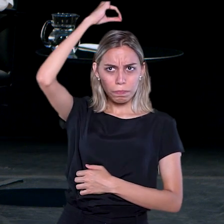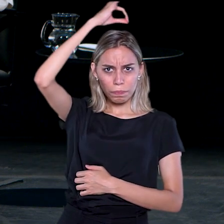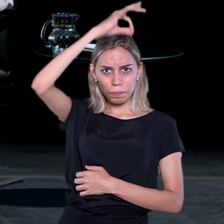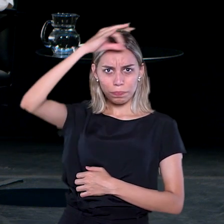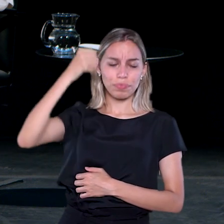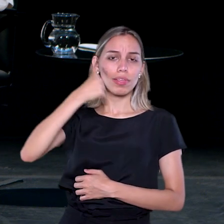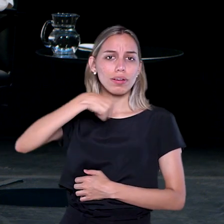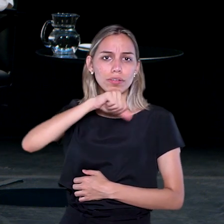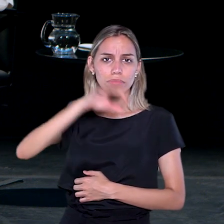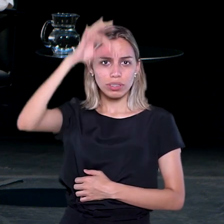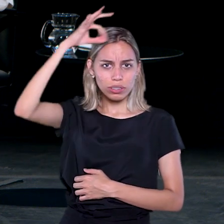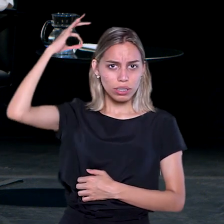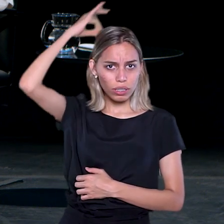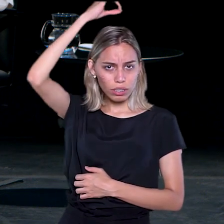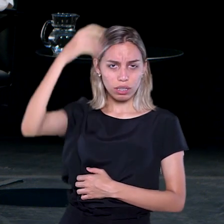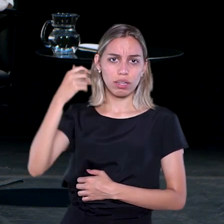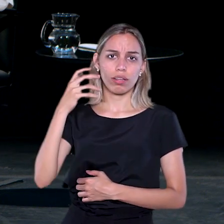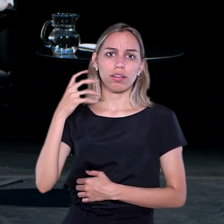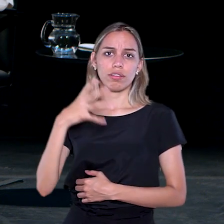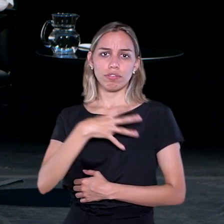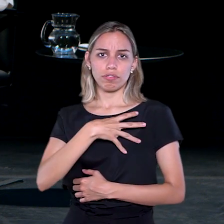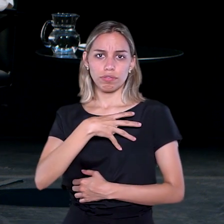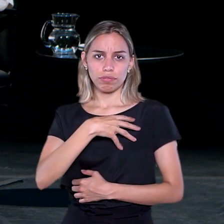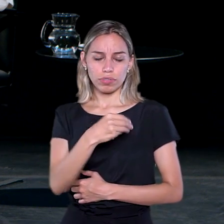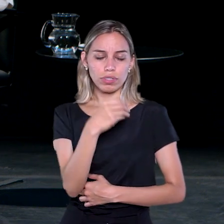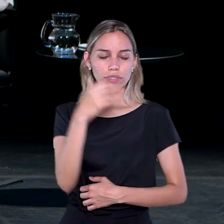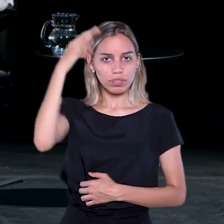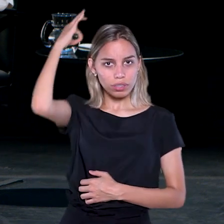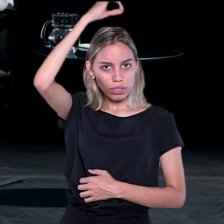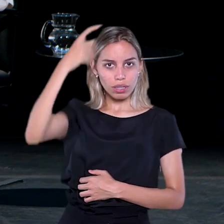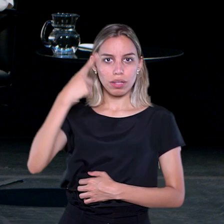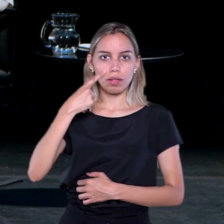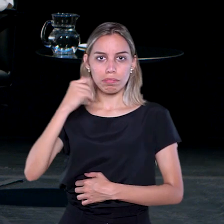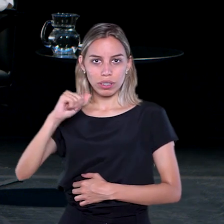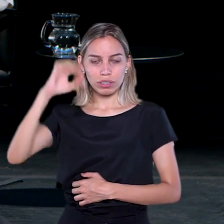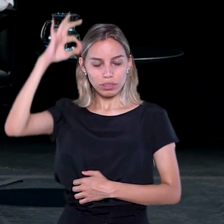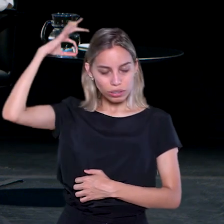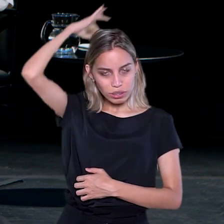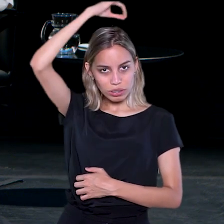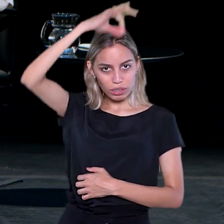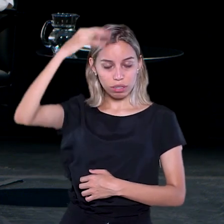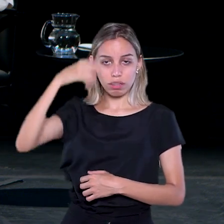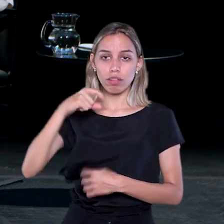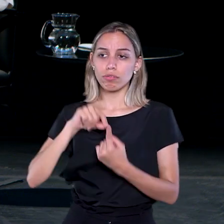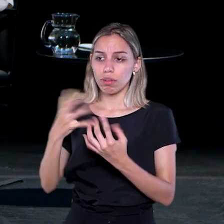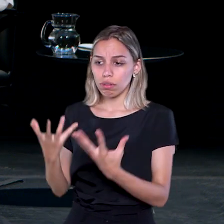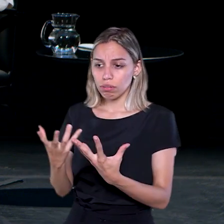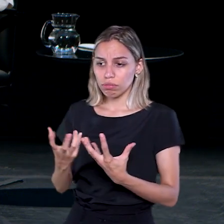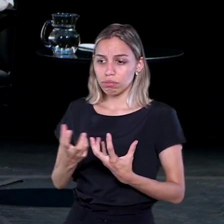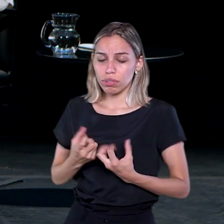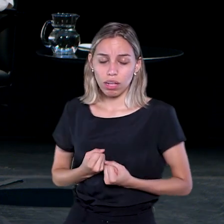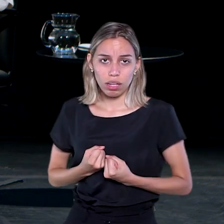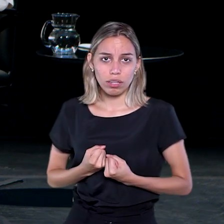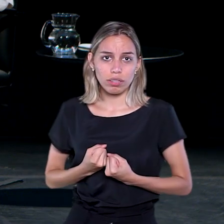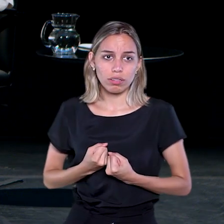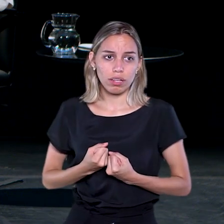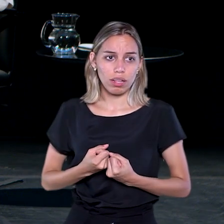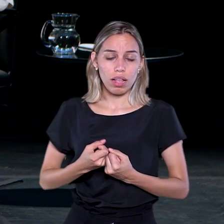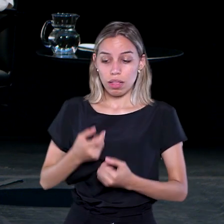santo. É uma família extensa. É um resgate para pessoas que perderam suas famílias no processo de